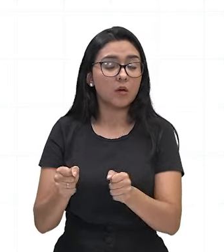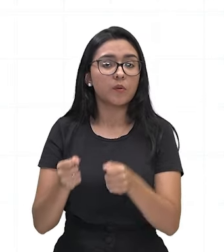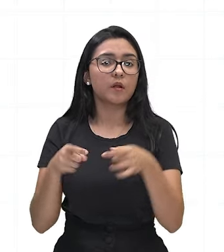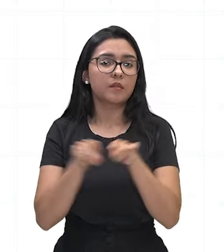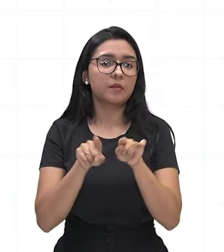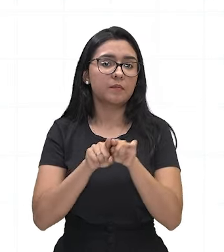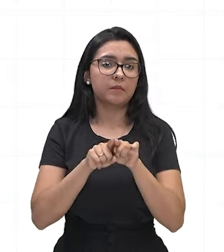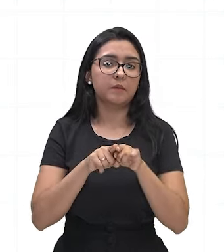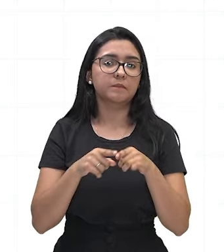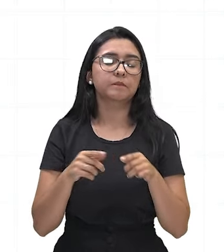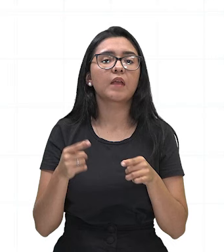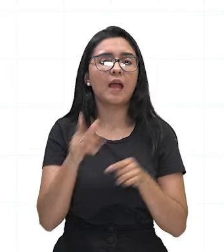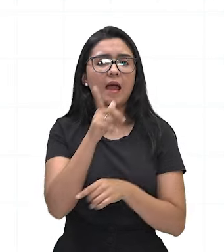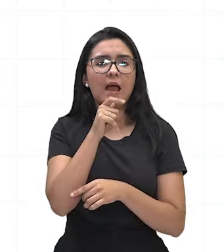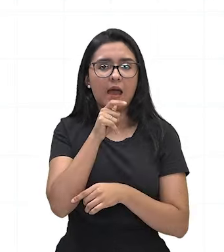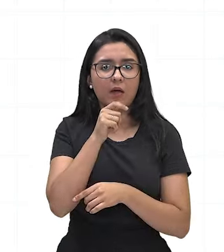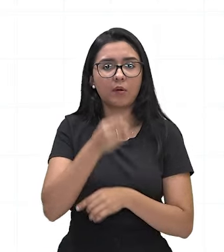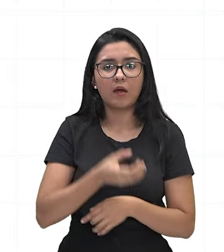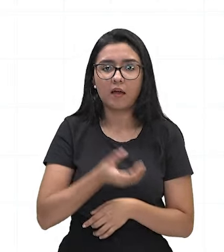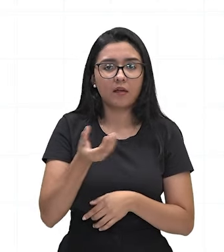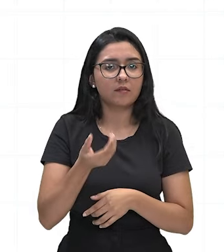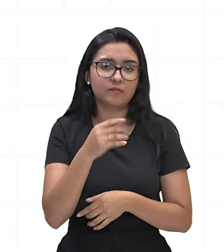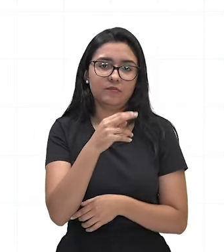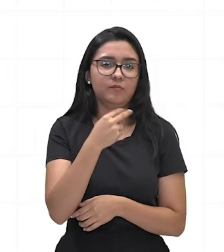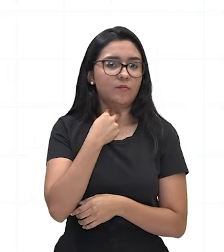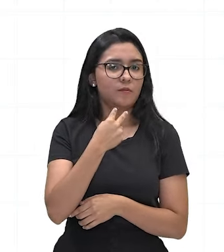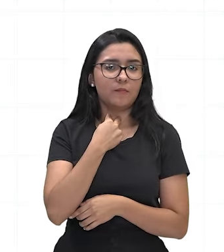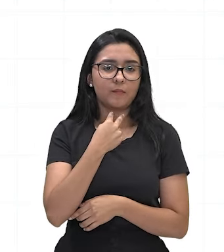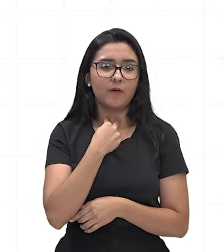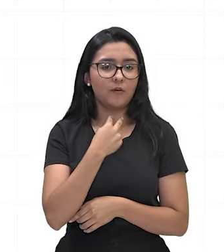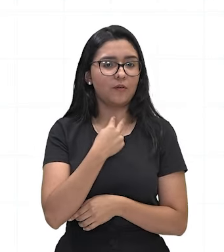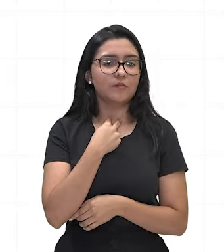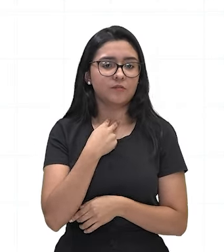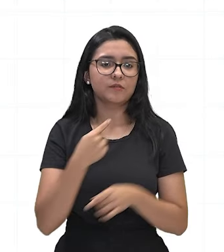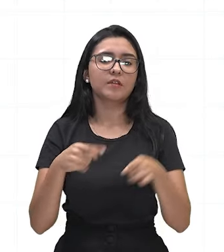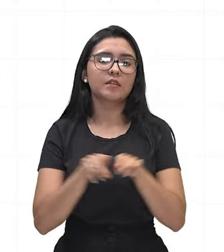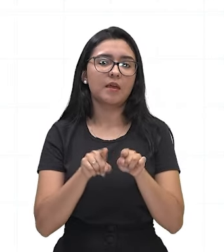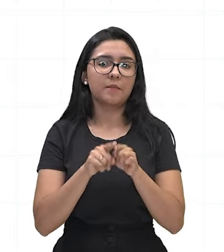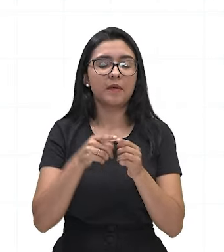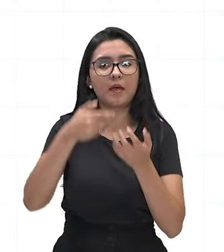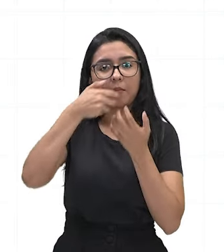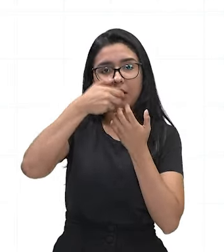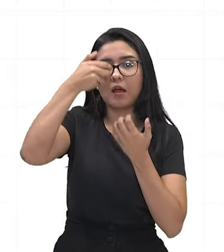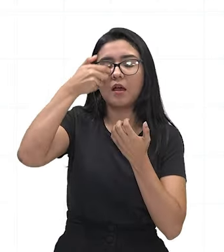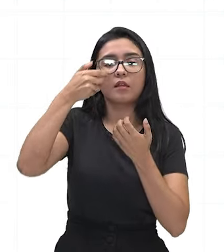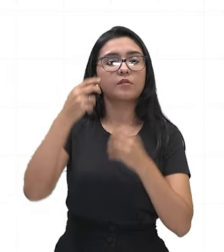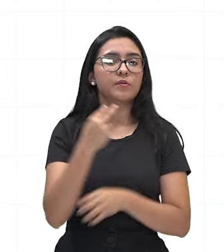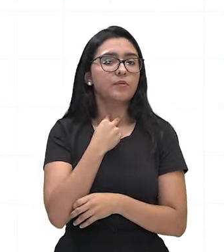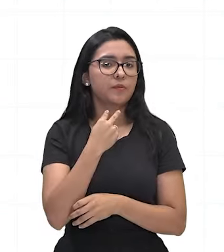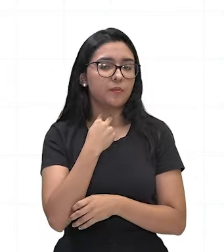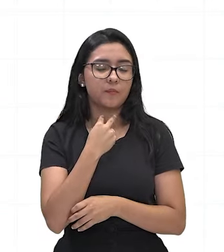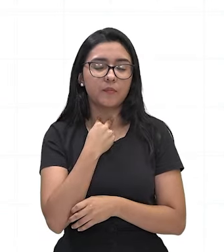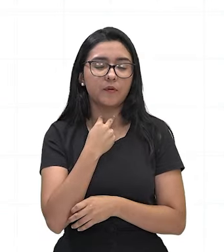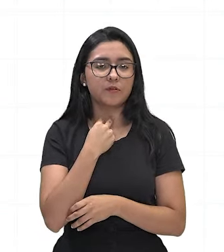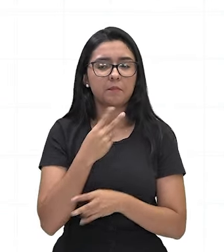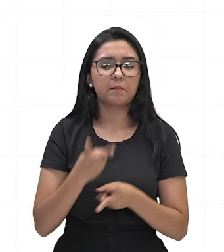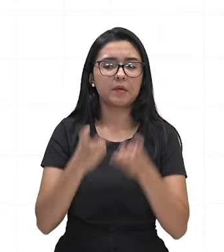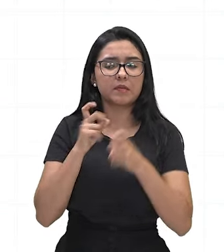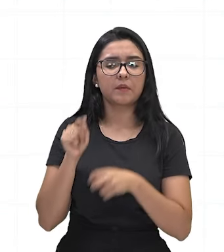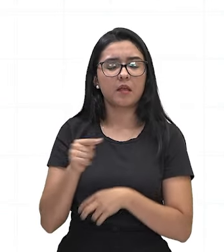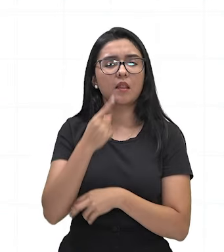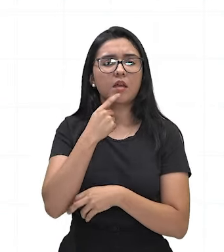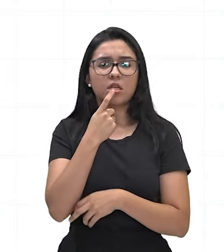muito menos jogar água na vítima Não tente de maneira nenhuma abrir a boca da vítima mesmo que você veja que ela está